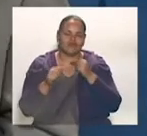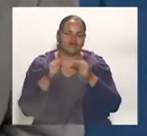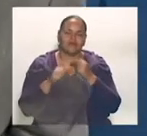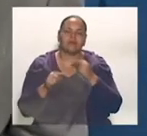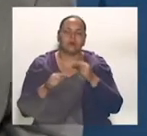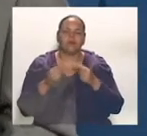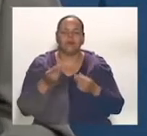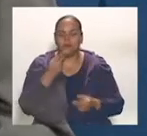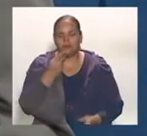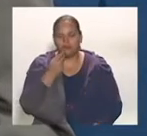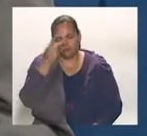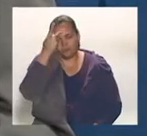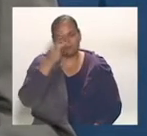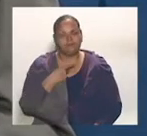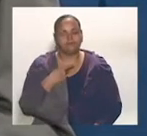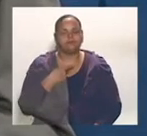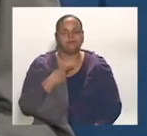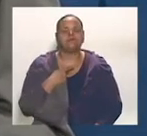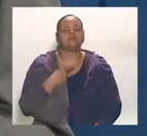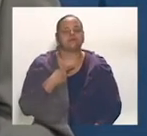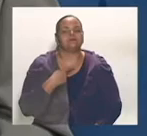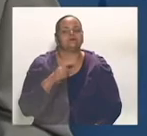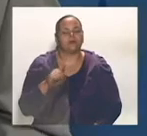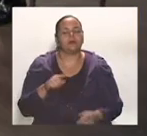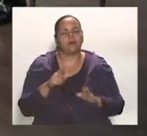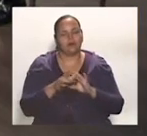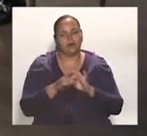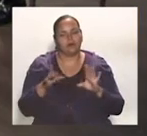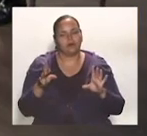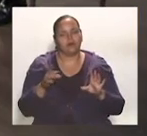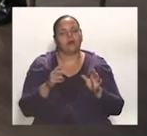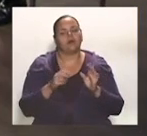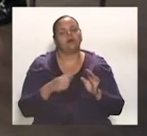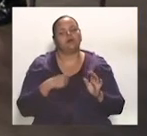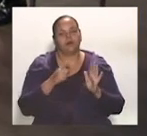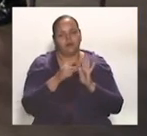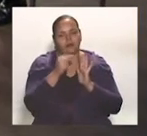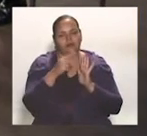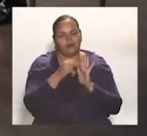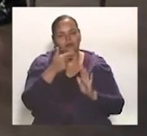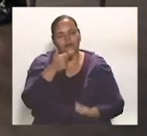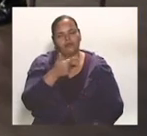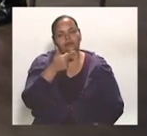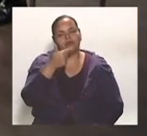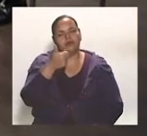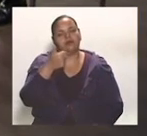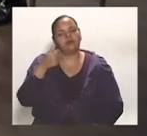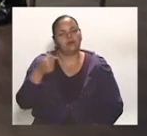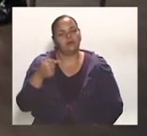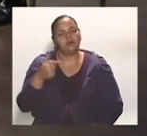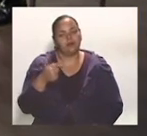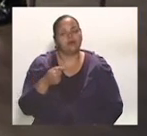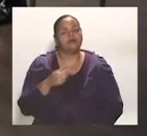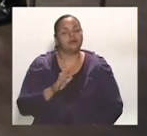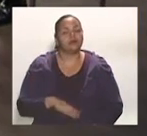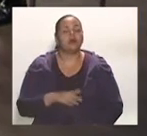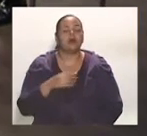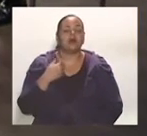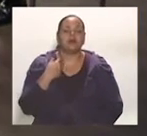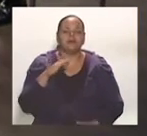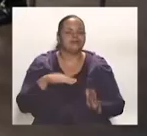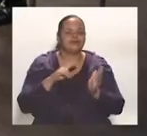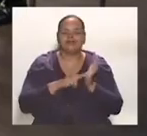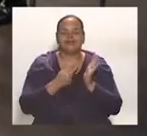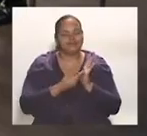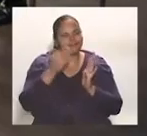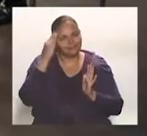meio desconexo isso. Desconexo. Né? Mas tudo volta a essa questão da autonomia, que foi dado como se elas tivessem essa plena liberdade. O